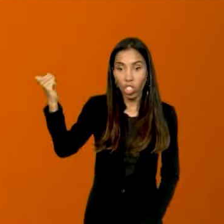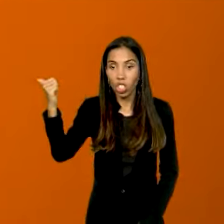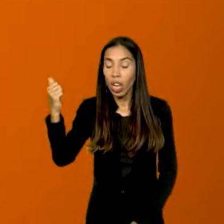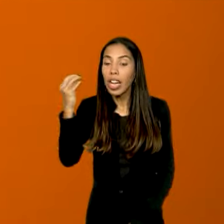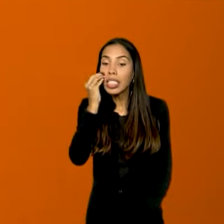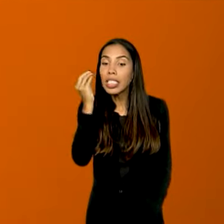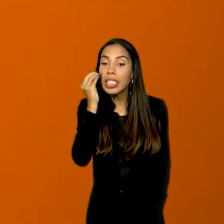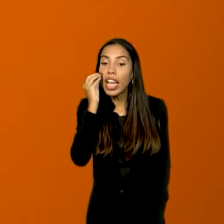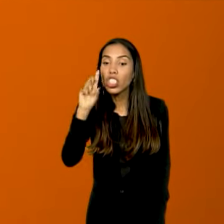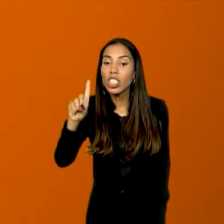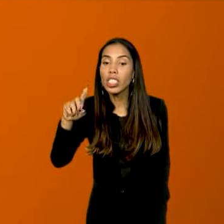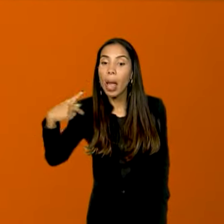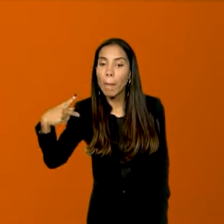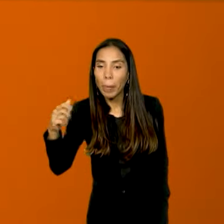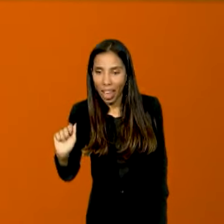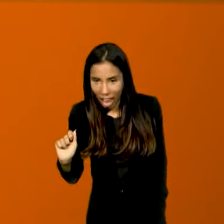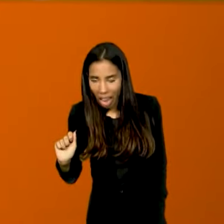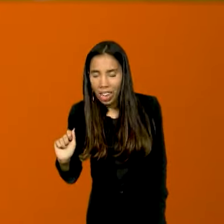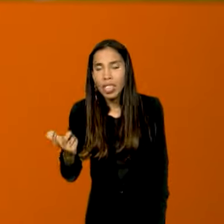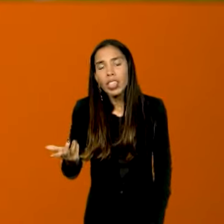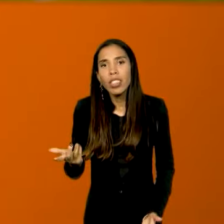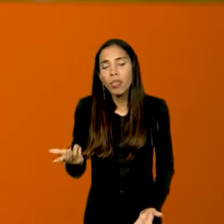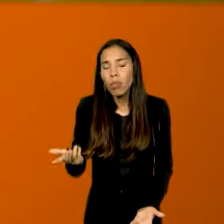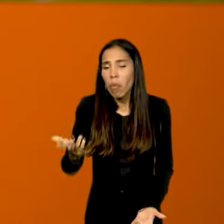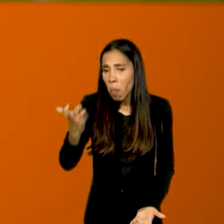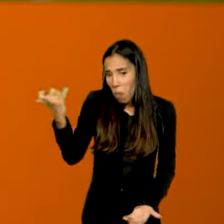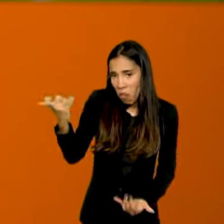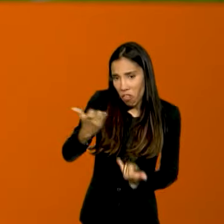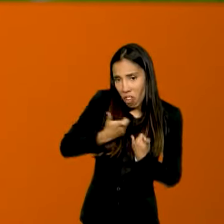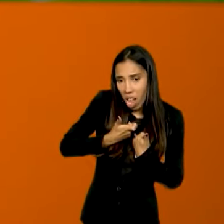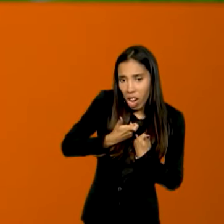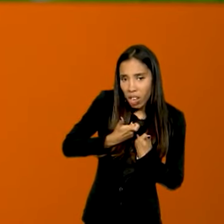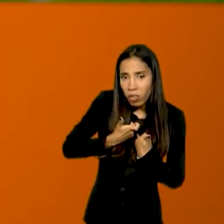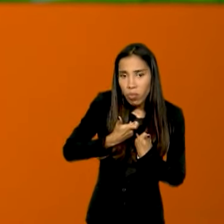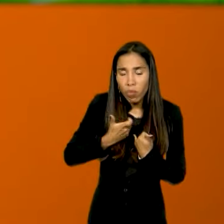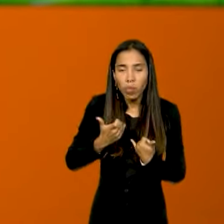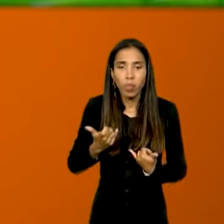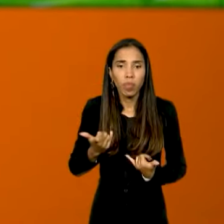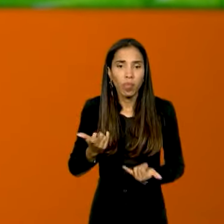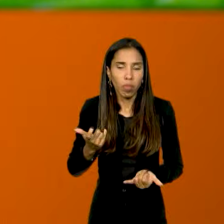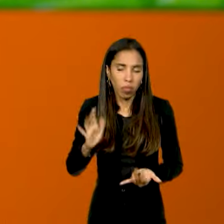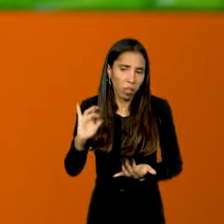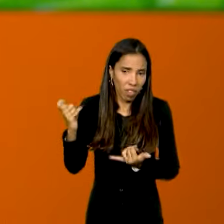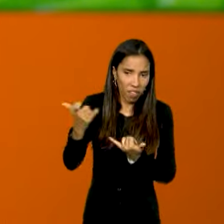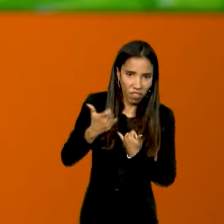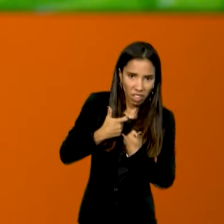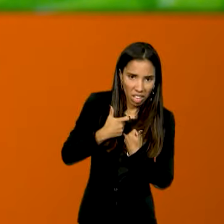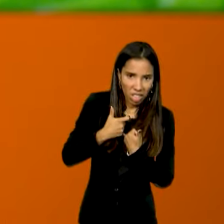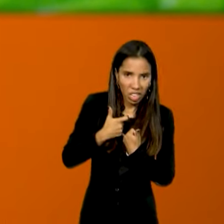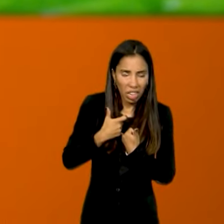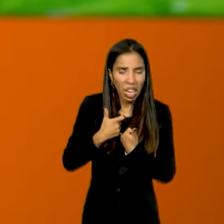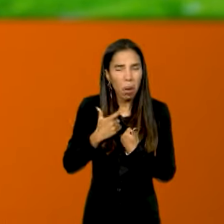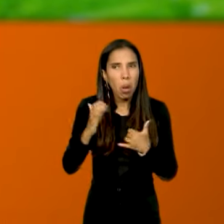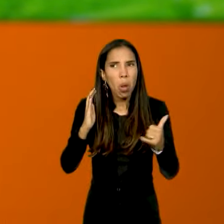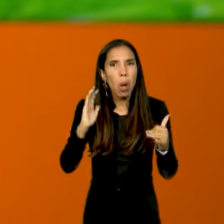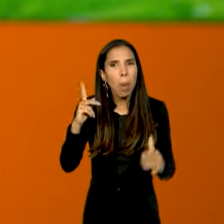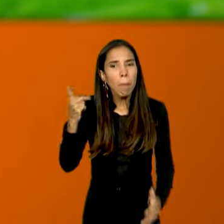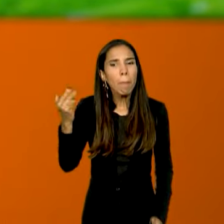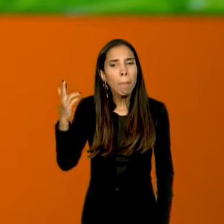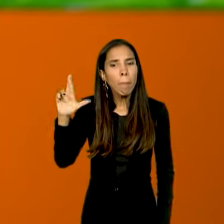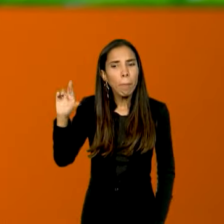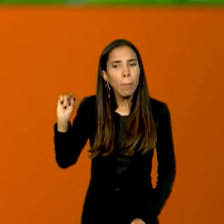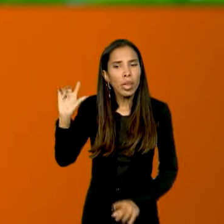teste do DPA. E disseram pra mim que... Já tinha um tempo que... Acho que até na época o Pedro já